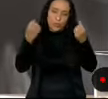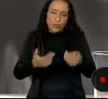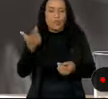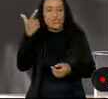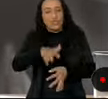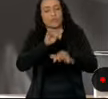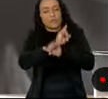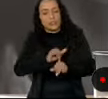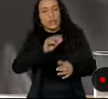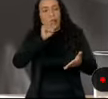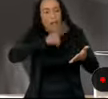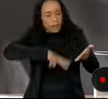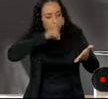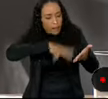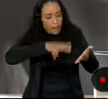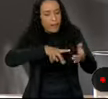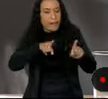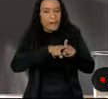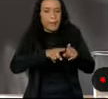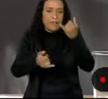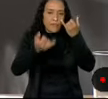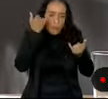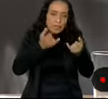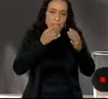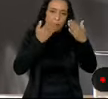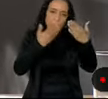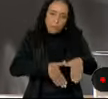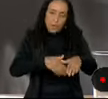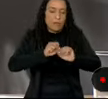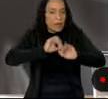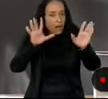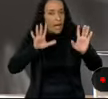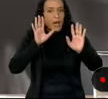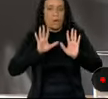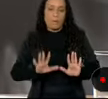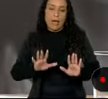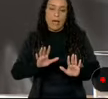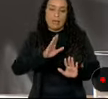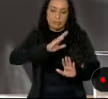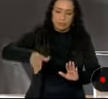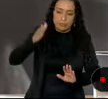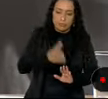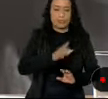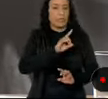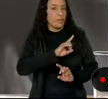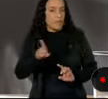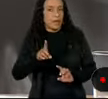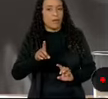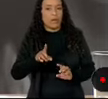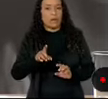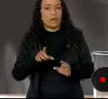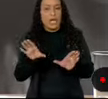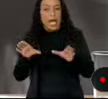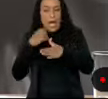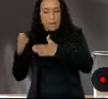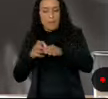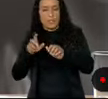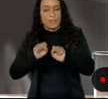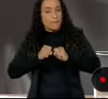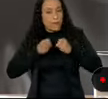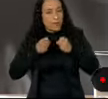leiam também as instruções da prova, né? Estava muito claro isso, mas não será eliminado. A Sesgran Rio vai fazer um esforço enorme